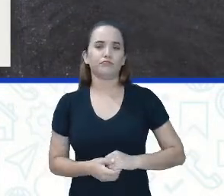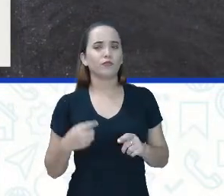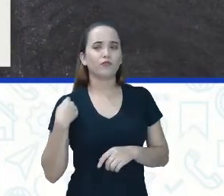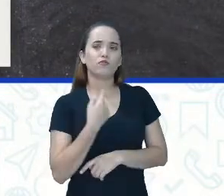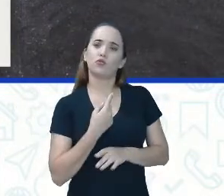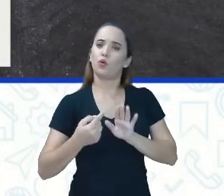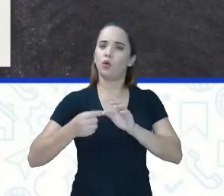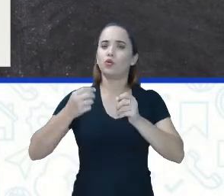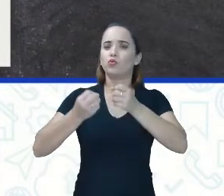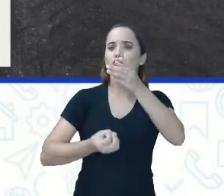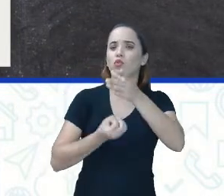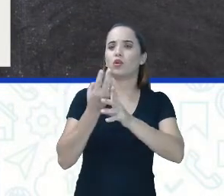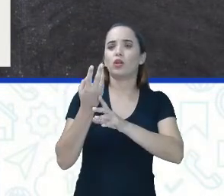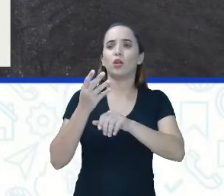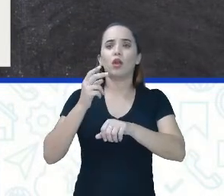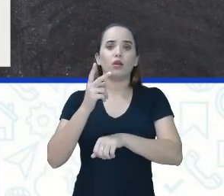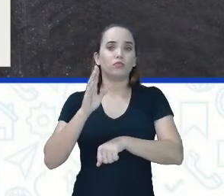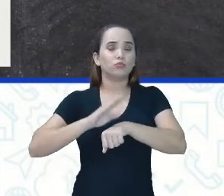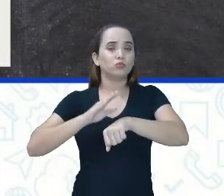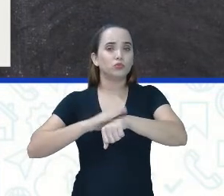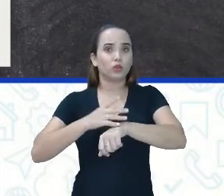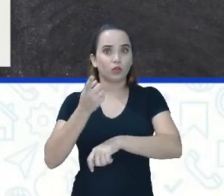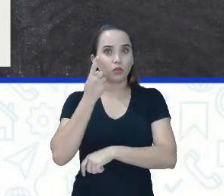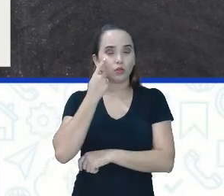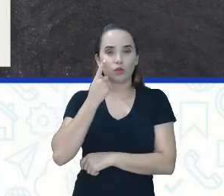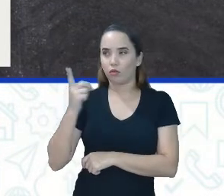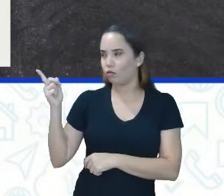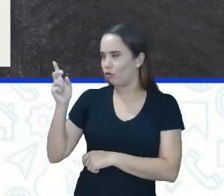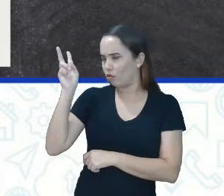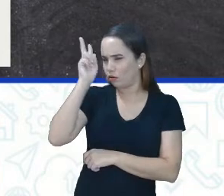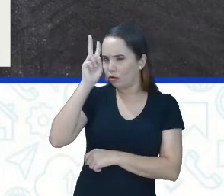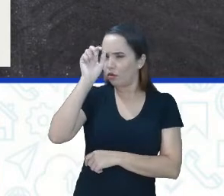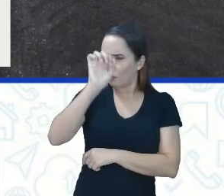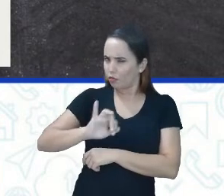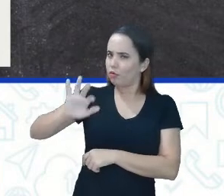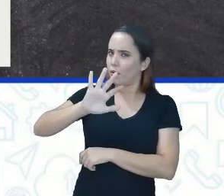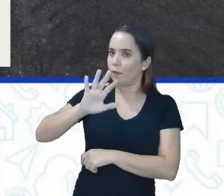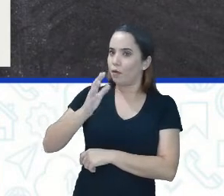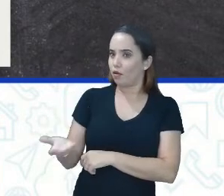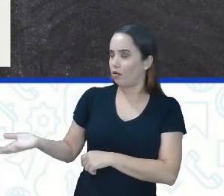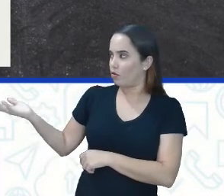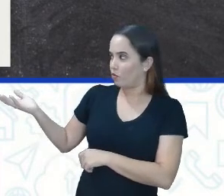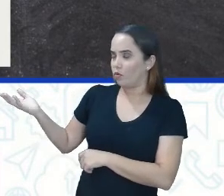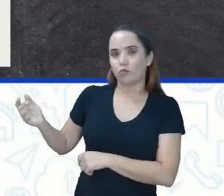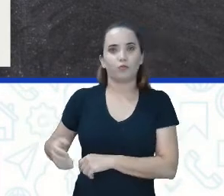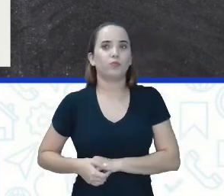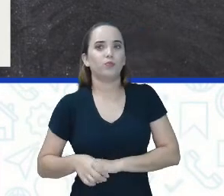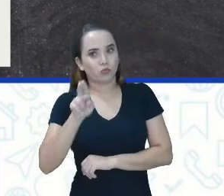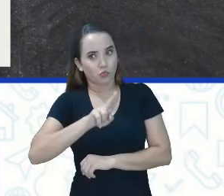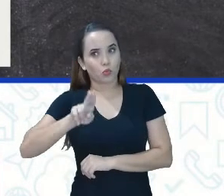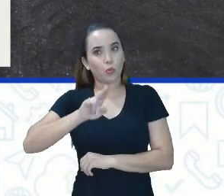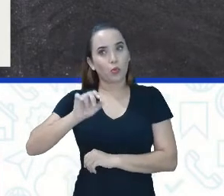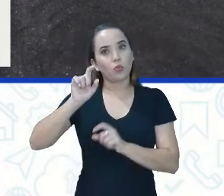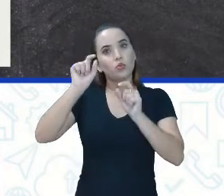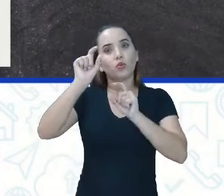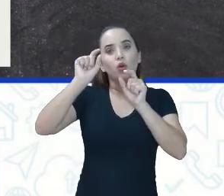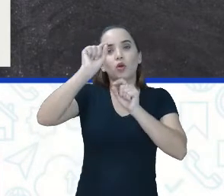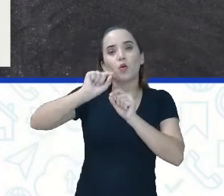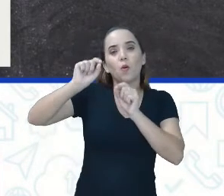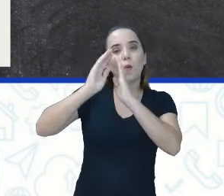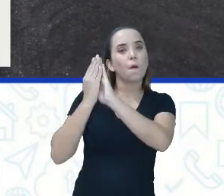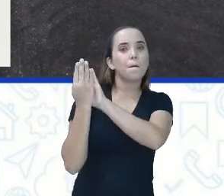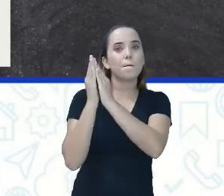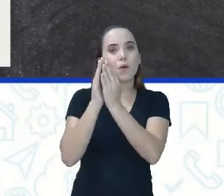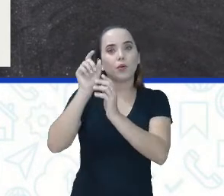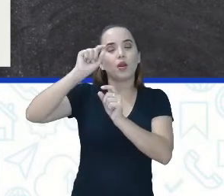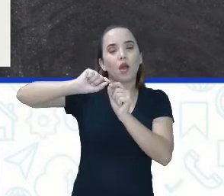criando a seguinte situação. Lembra bem dessa imagem, né? Ou seja, eu coloquei aquele boneco palito ali como sendo o número racional. E